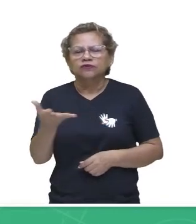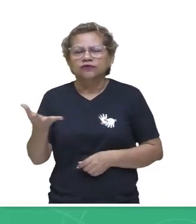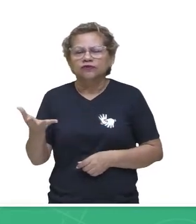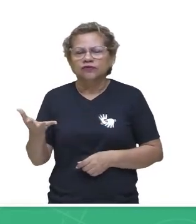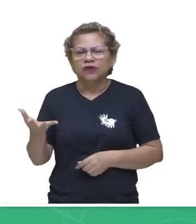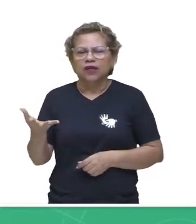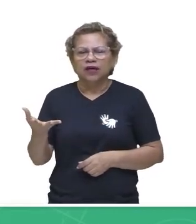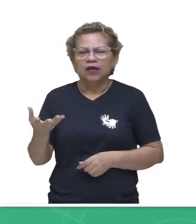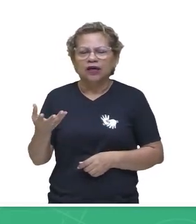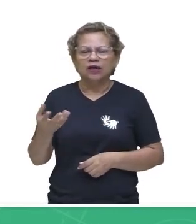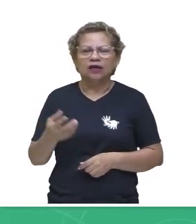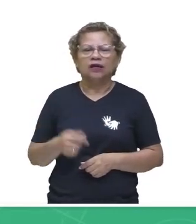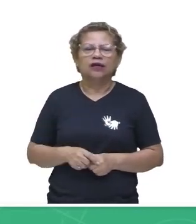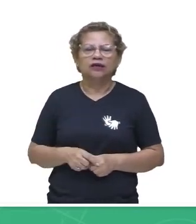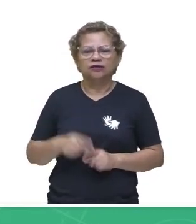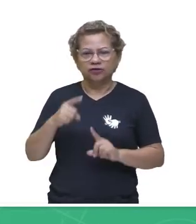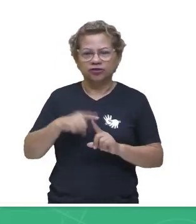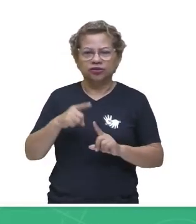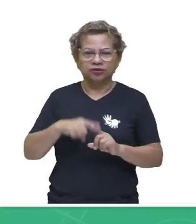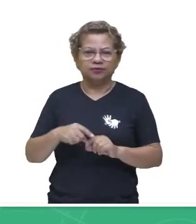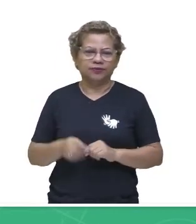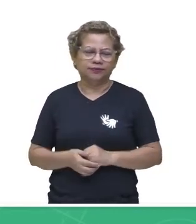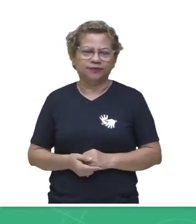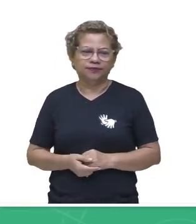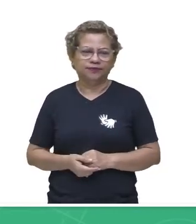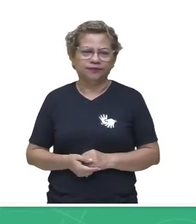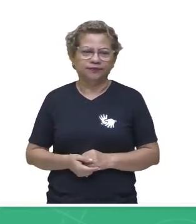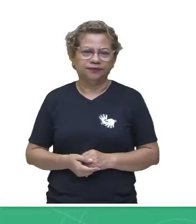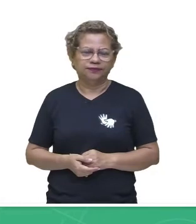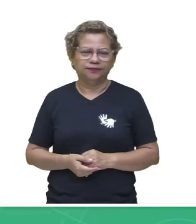nossas 5 alternativas. Vamos lá? Olha aí. Questão A.